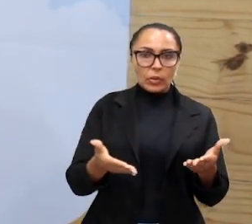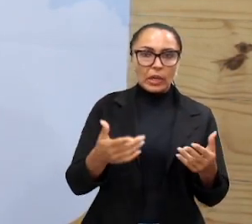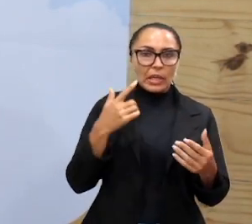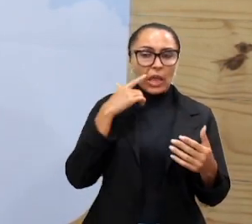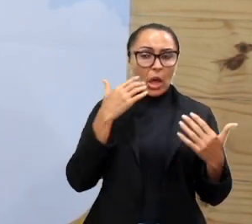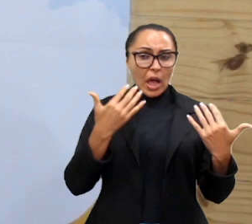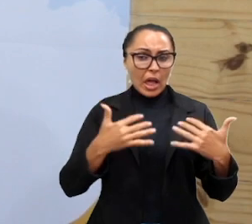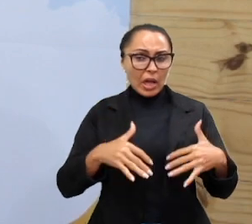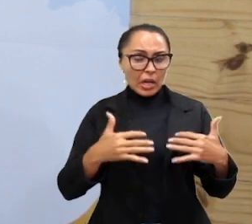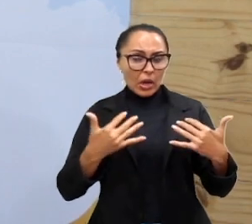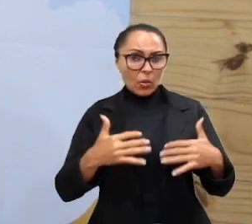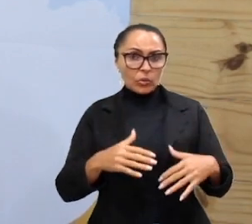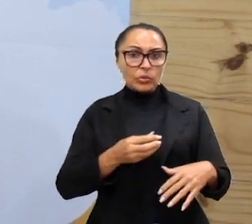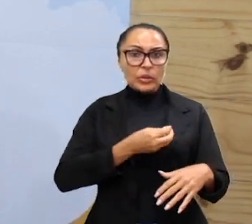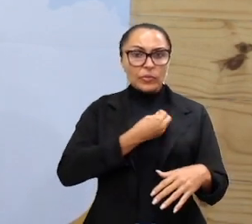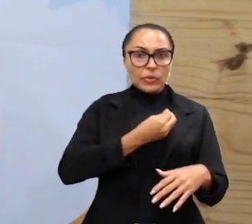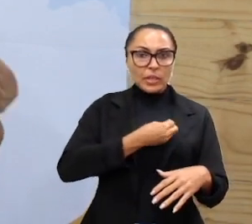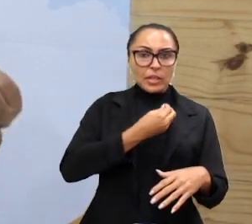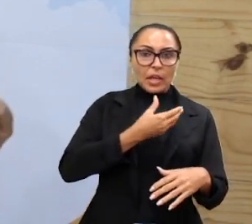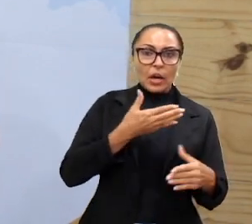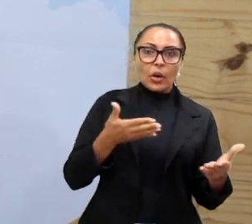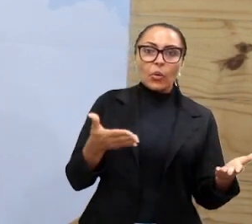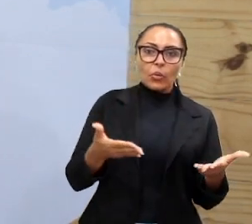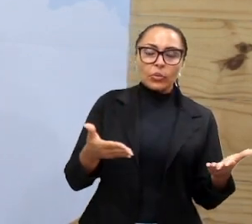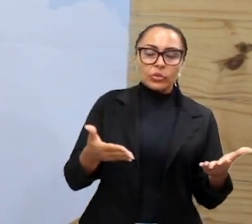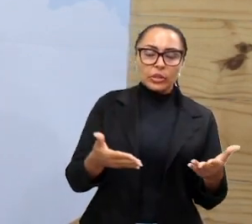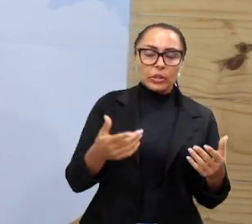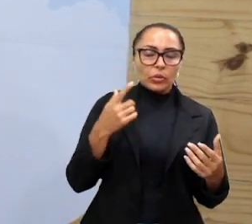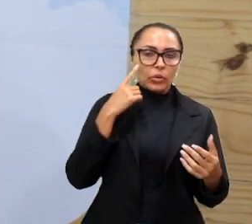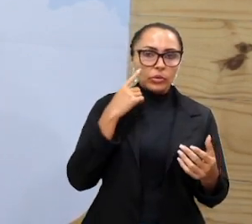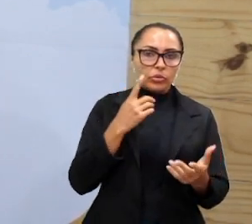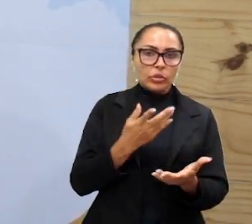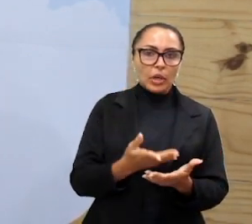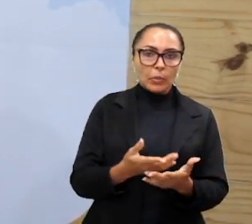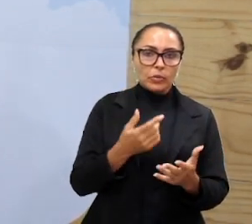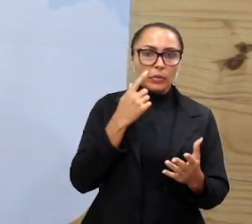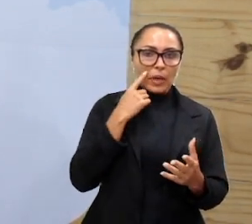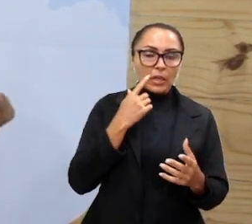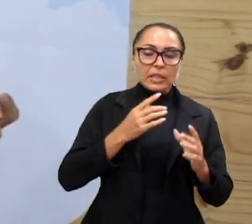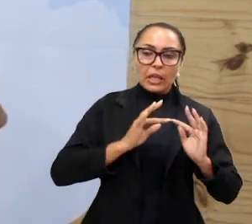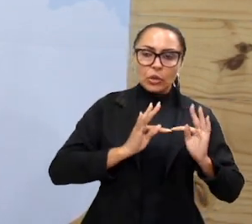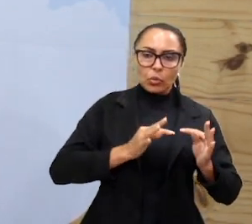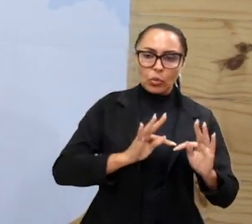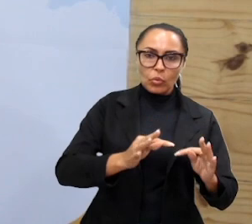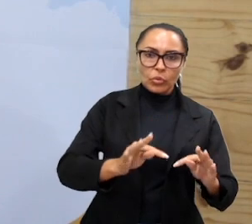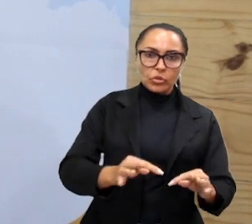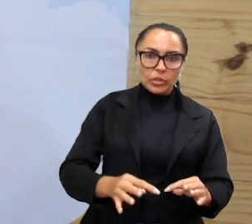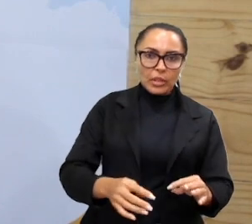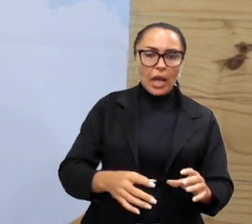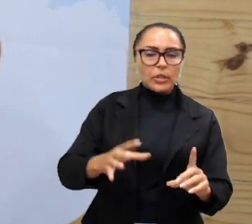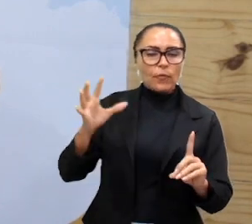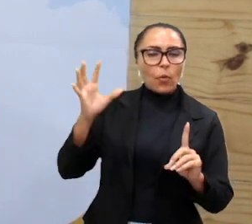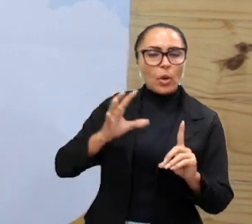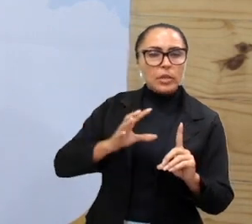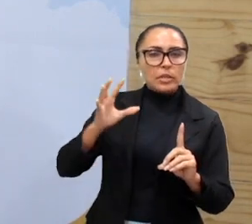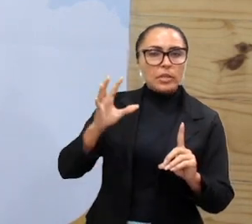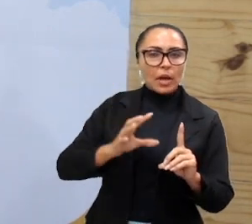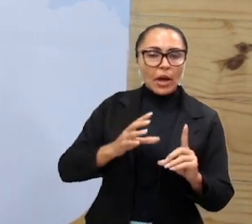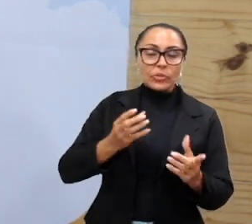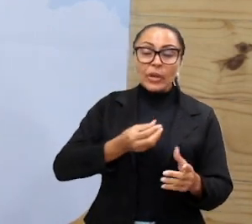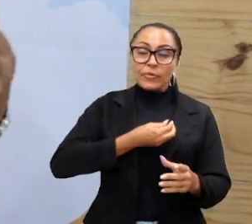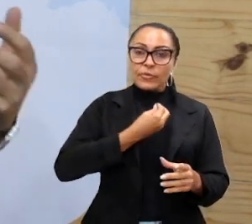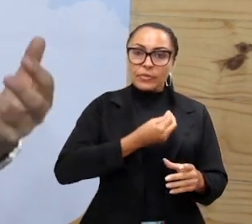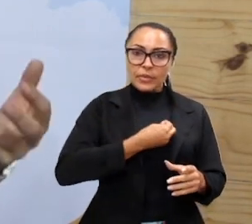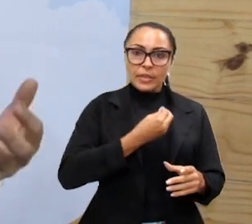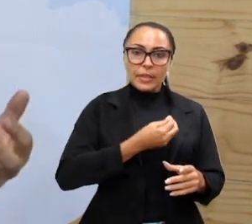realidade que a gente vive hoje, onde nós estamos o tempo todo mediados pelas tecnologias que fazem parte da nossa vida pessoal,